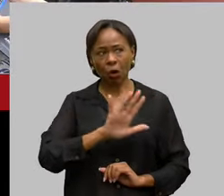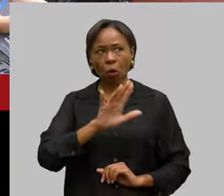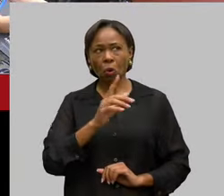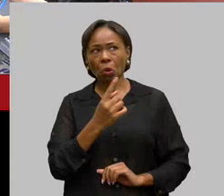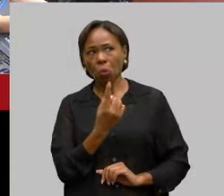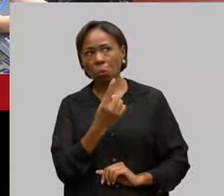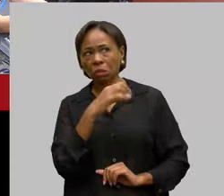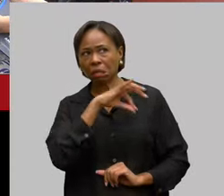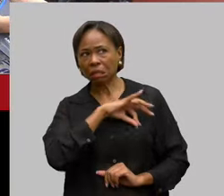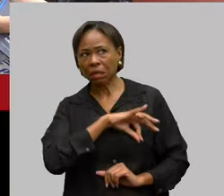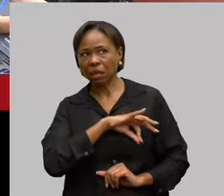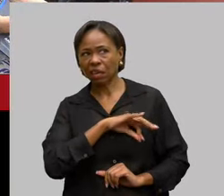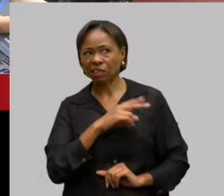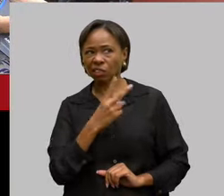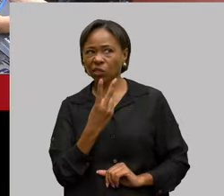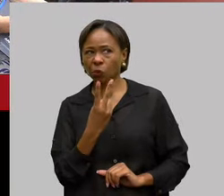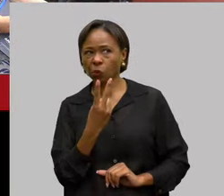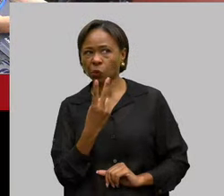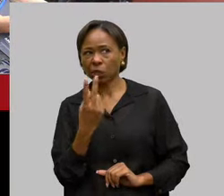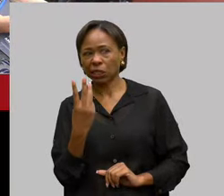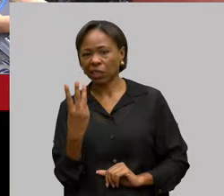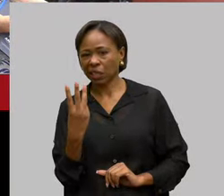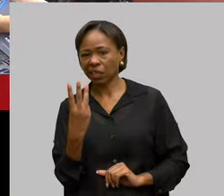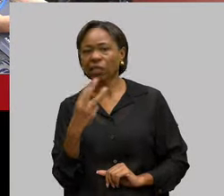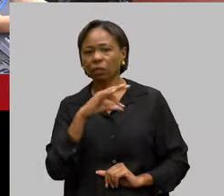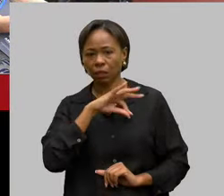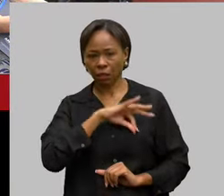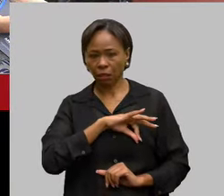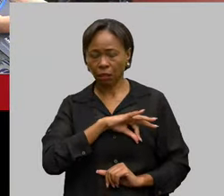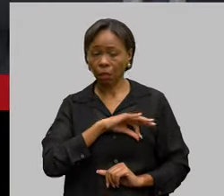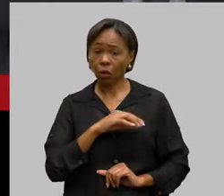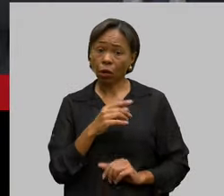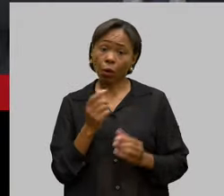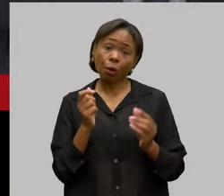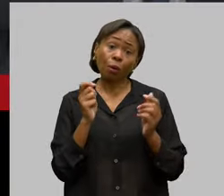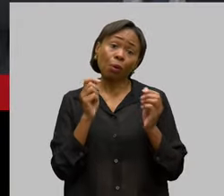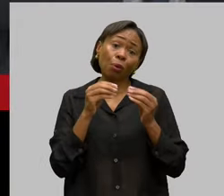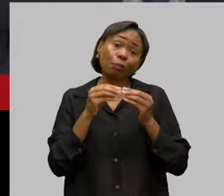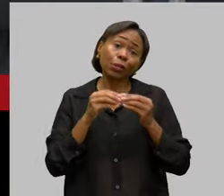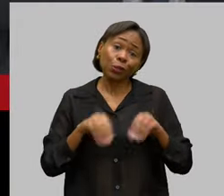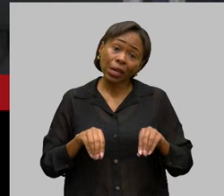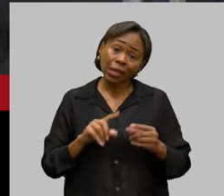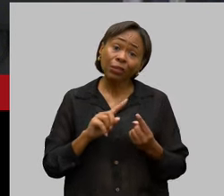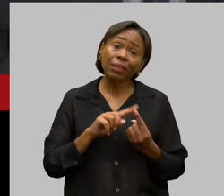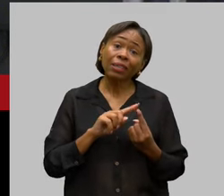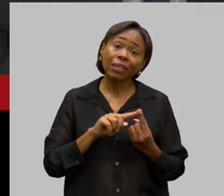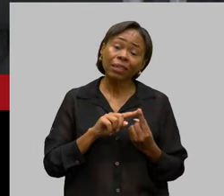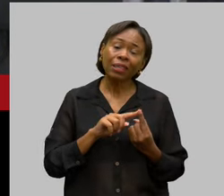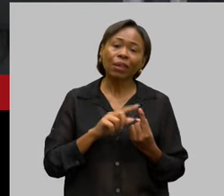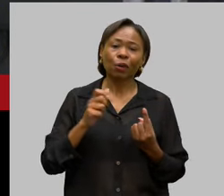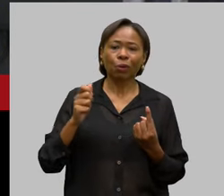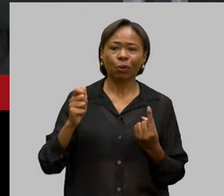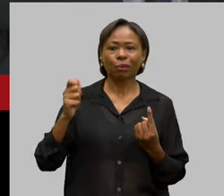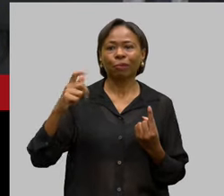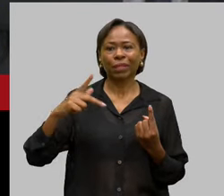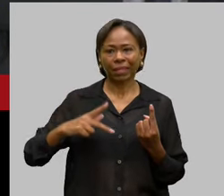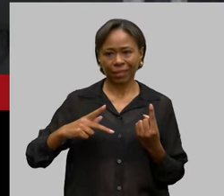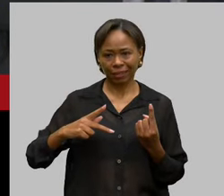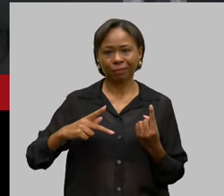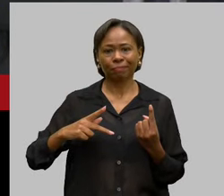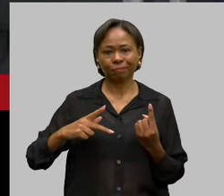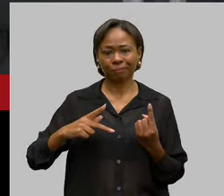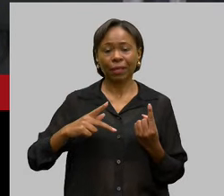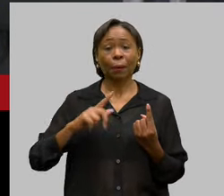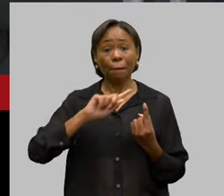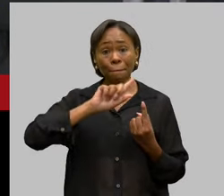outros de três então um dos prejudicados foi o aposentado tá E aí conjunto com ele o